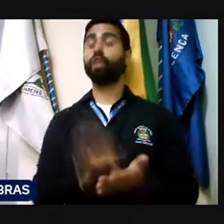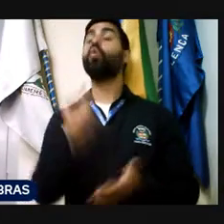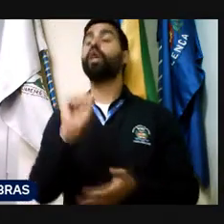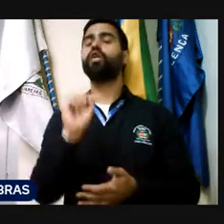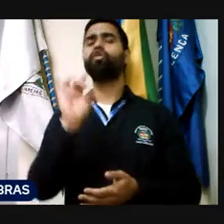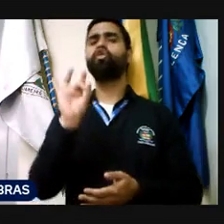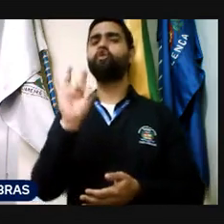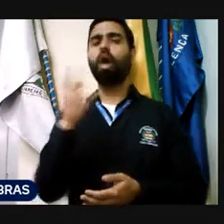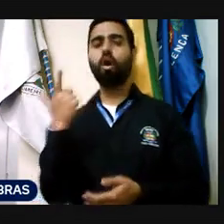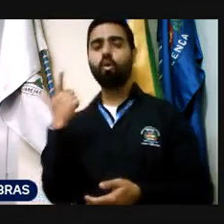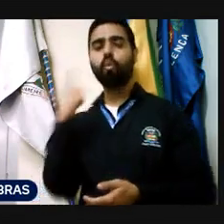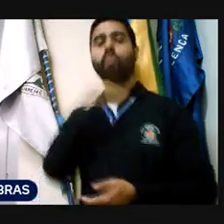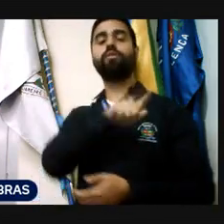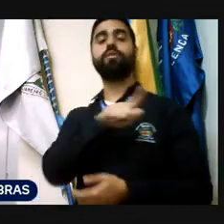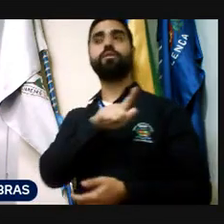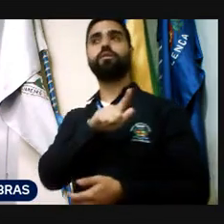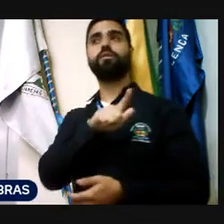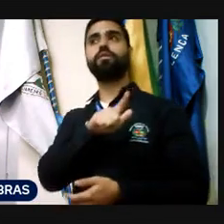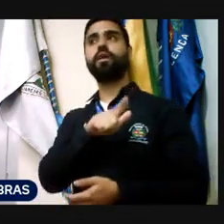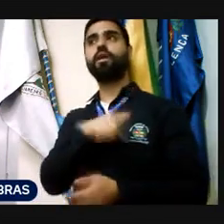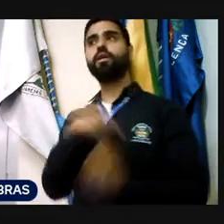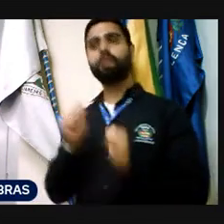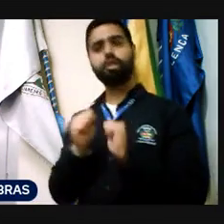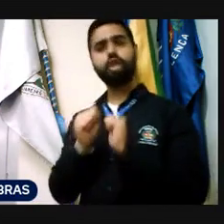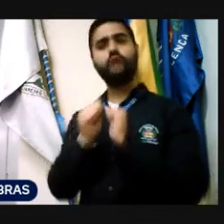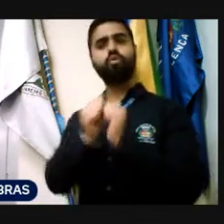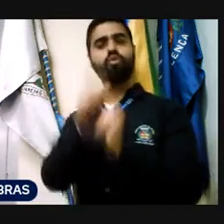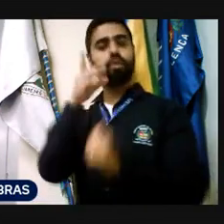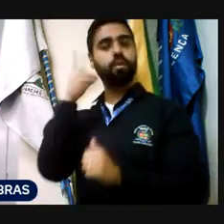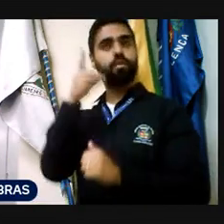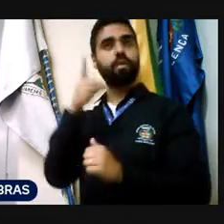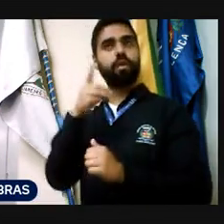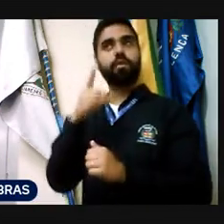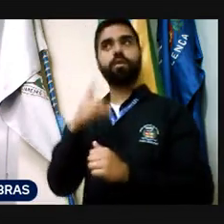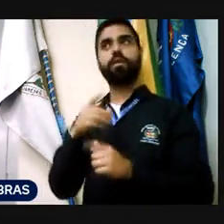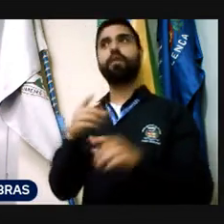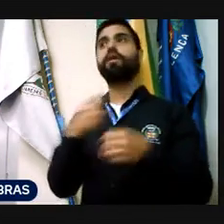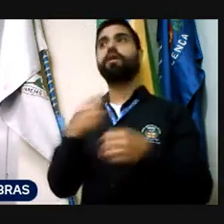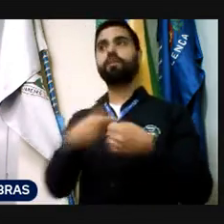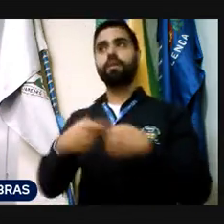ganha quem está colado com os deputados e a cidade.